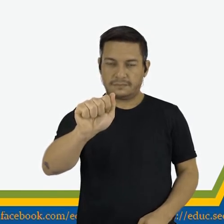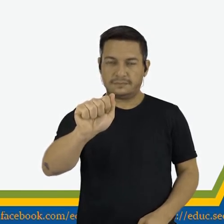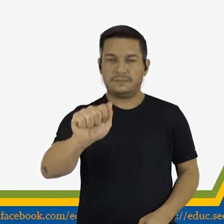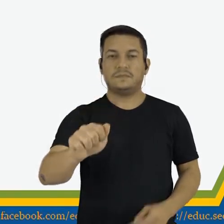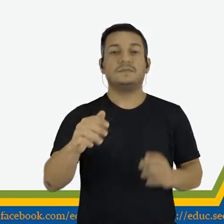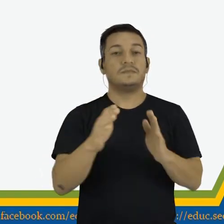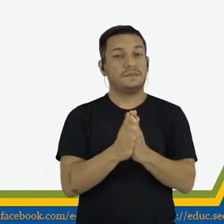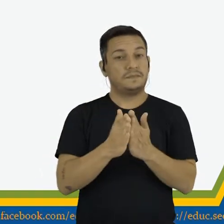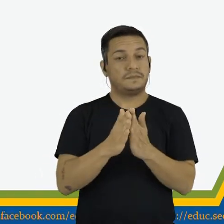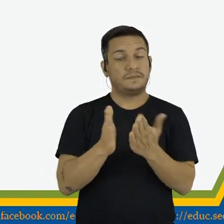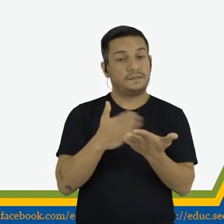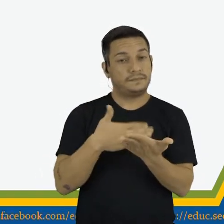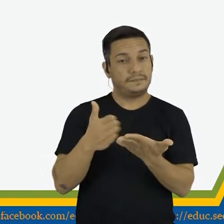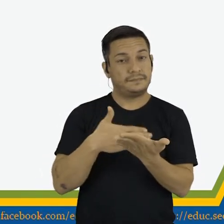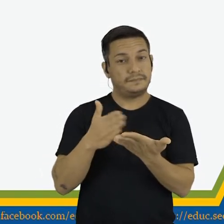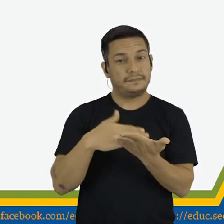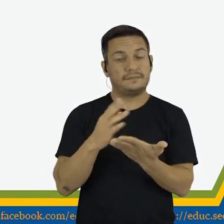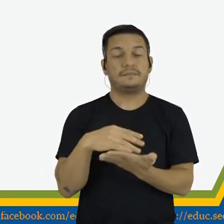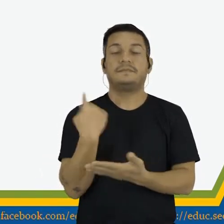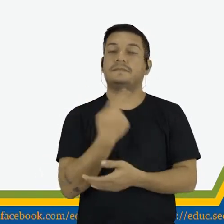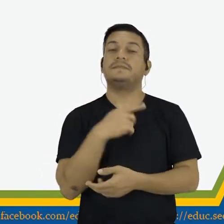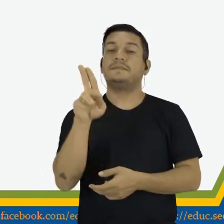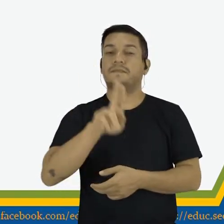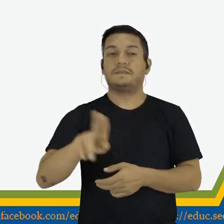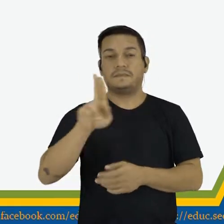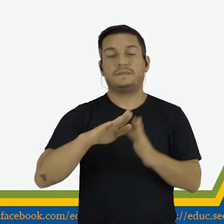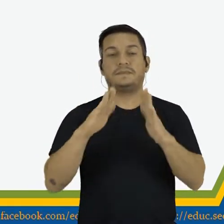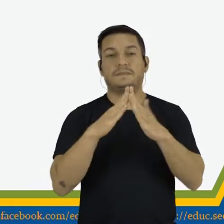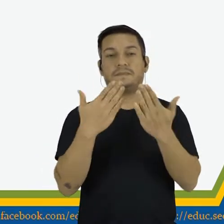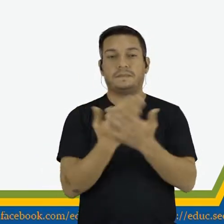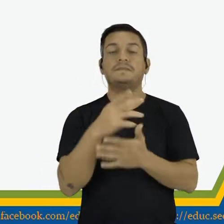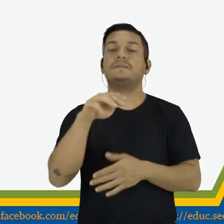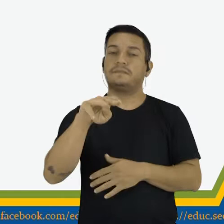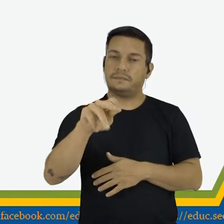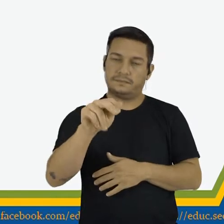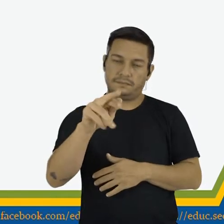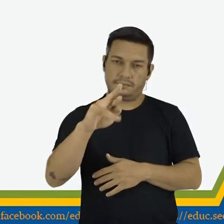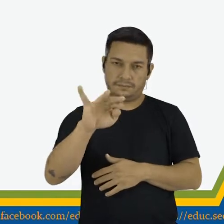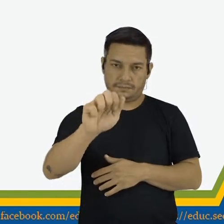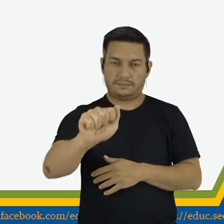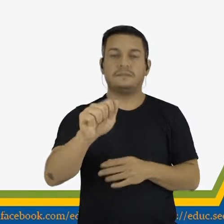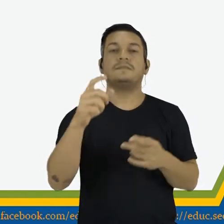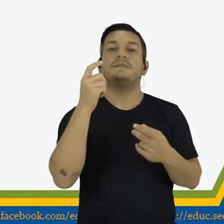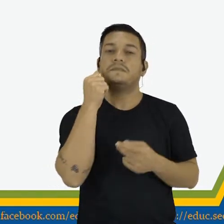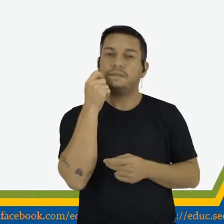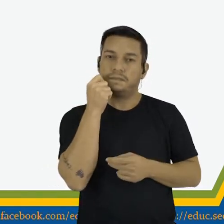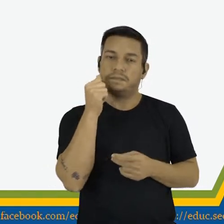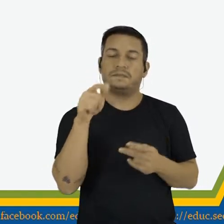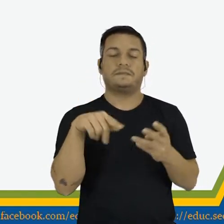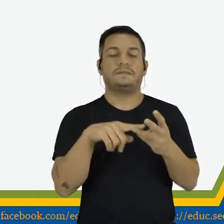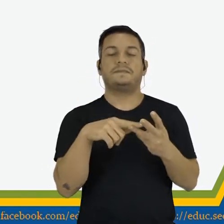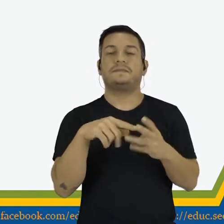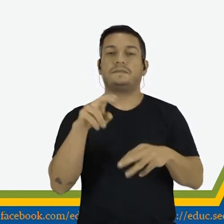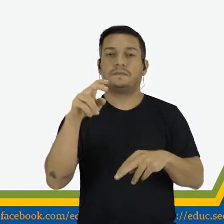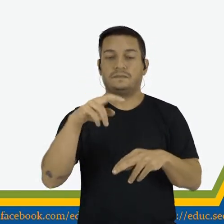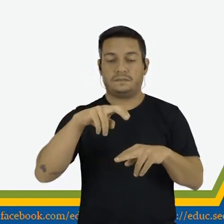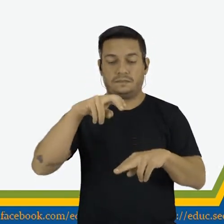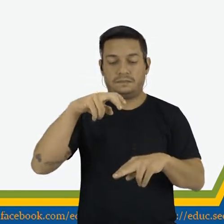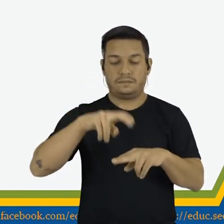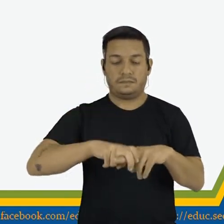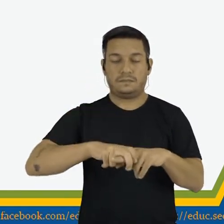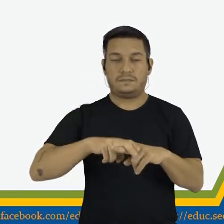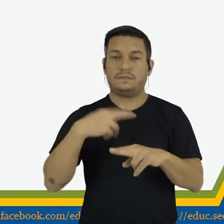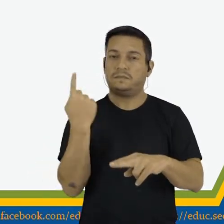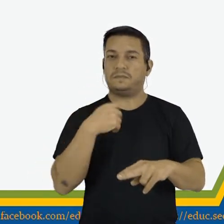O caderno que nós utilizamos na escola é matéria. O lápis, a cadeira que nós